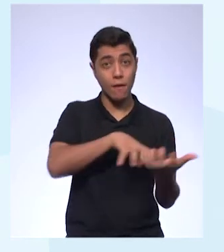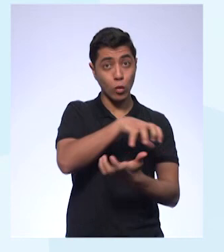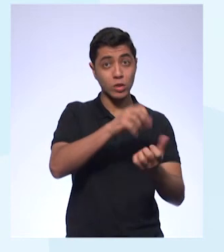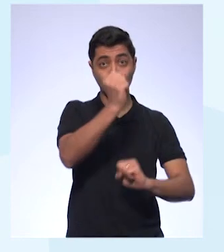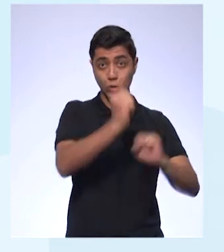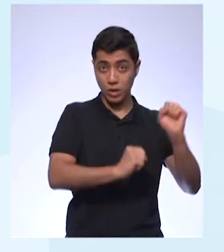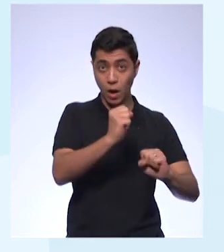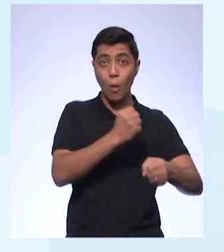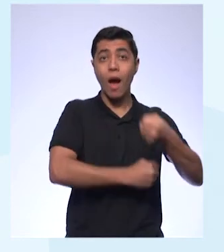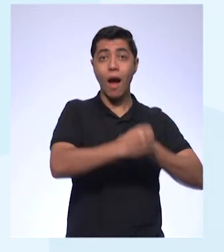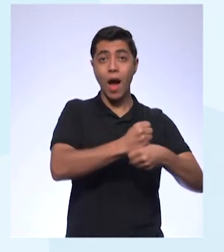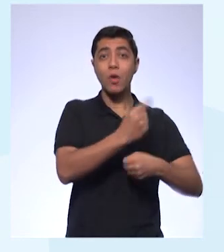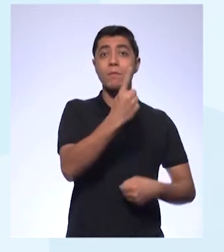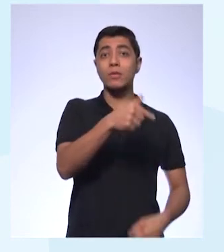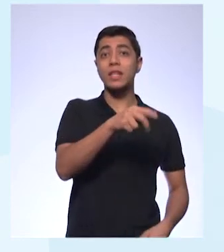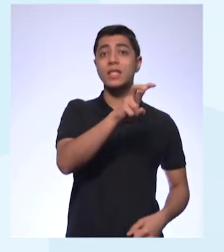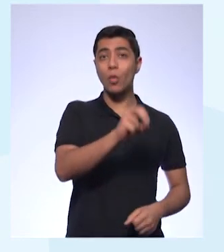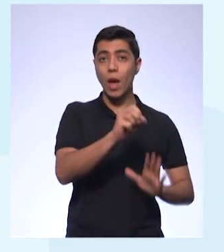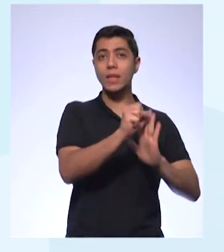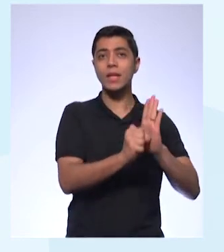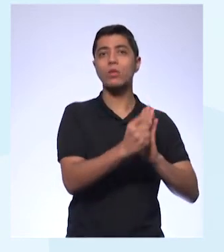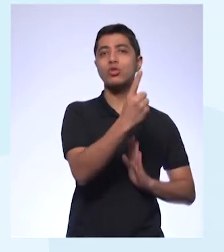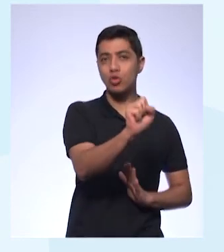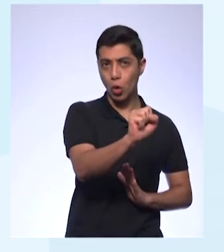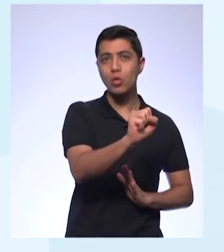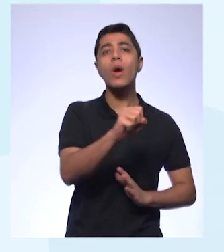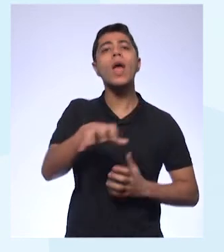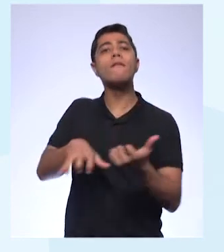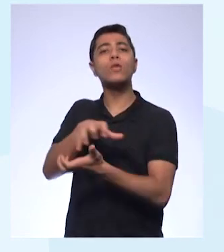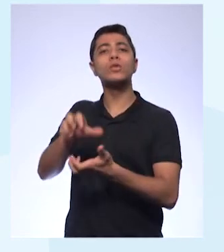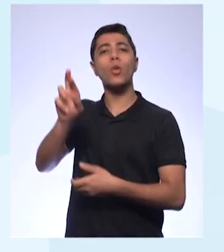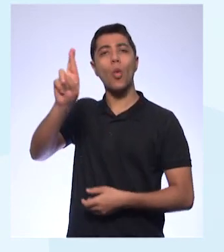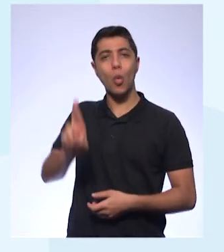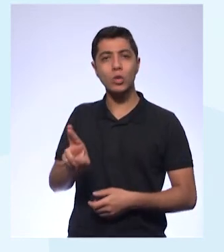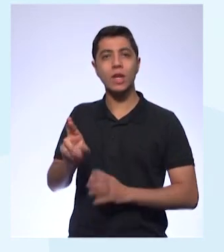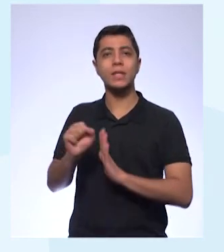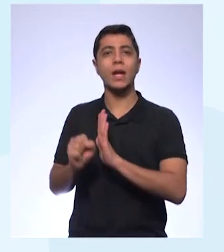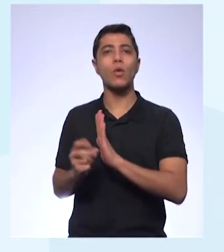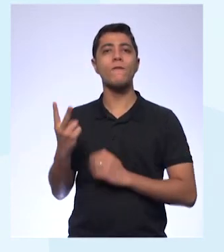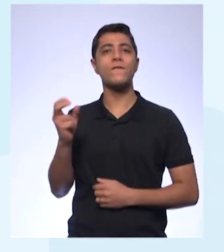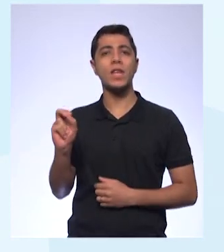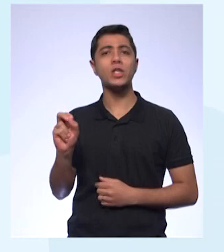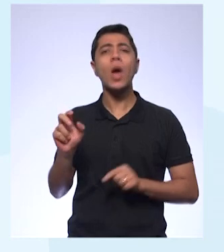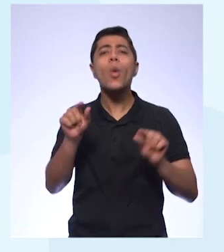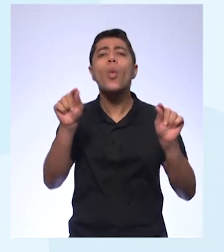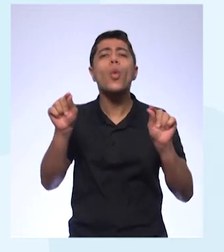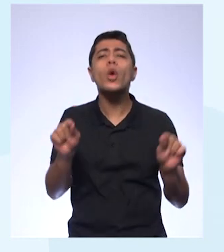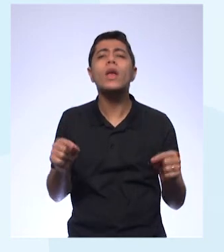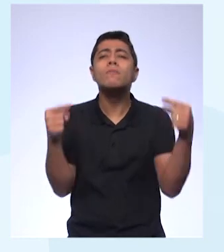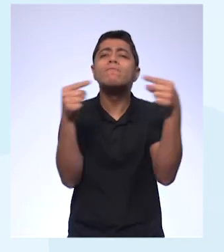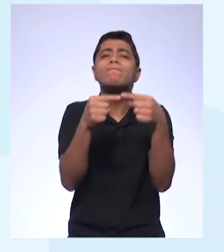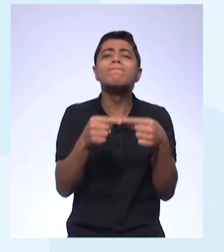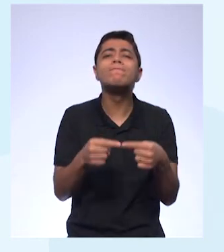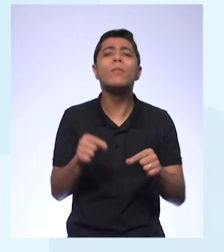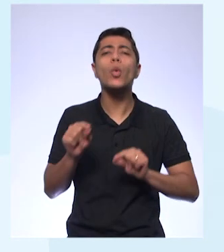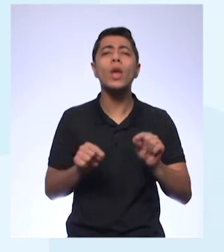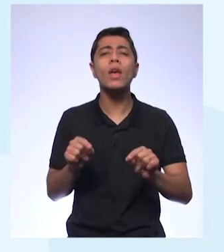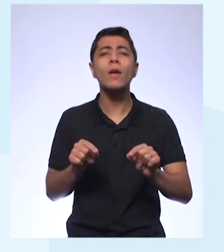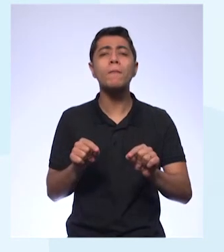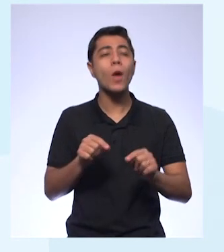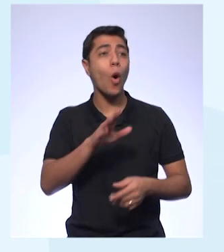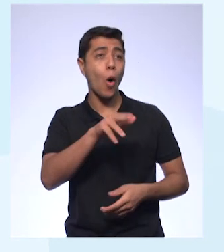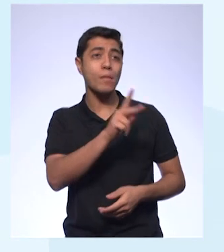século XVIII, e a Revolução Russa já foi no século XX. Professor, a gente não estudou a Revolução Russa no ensino